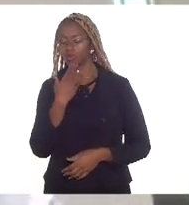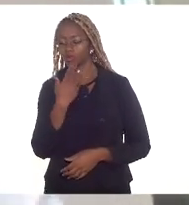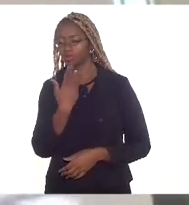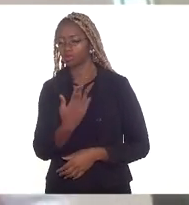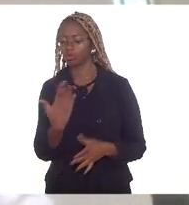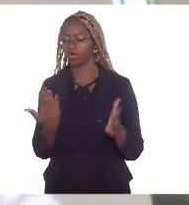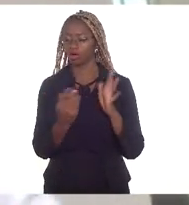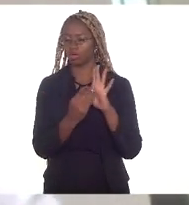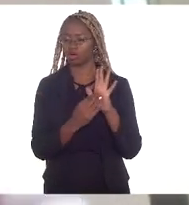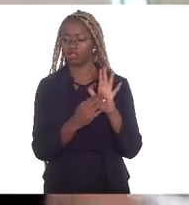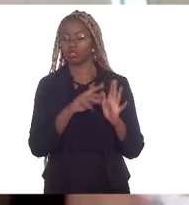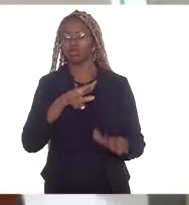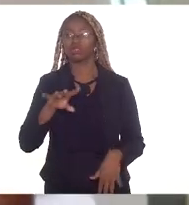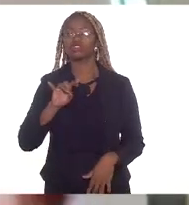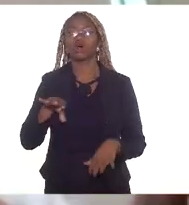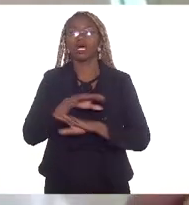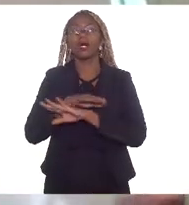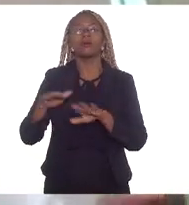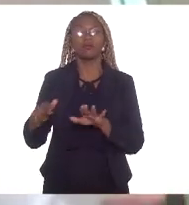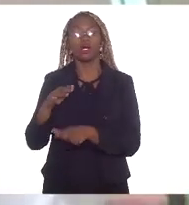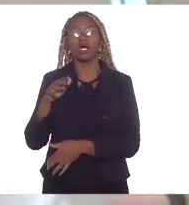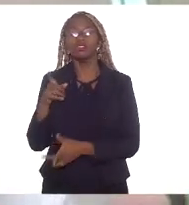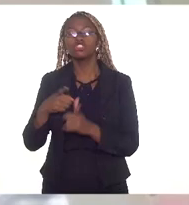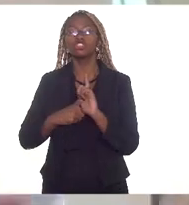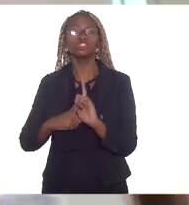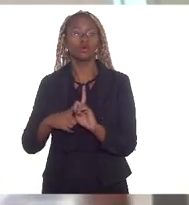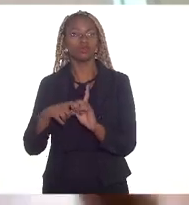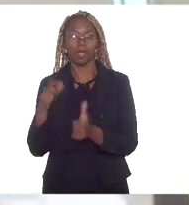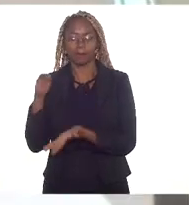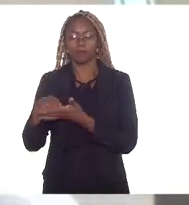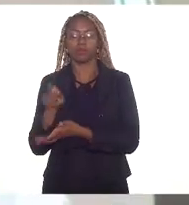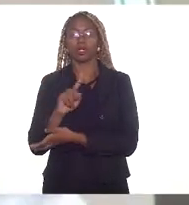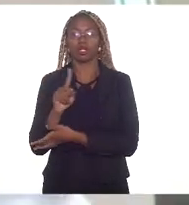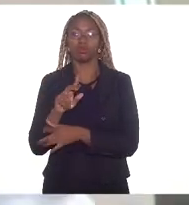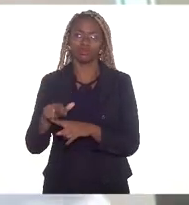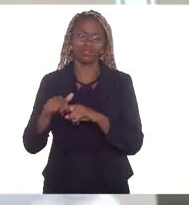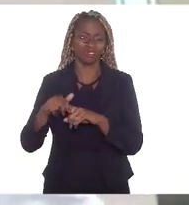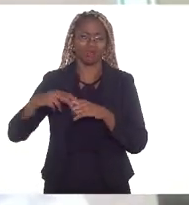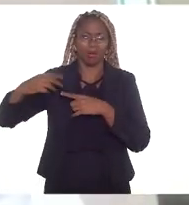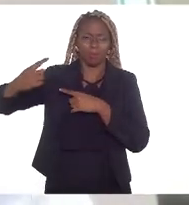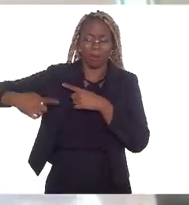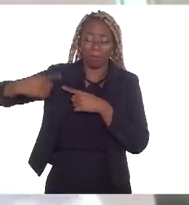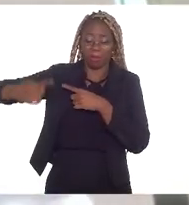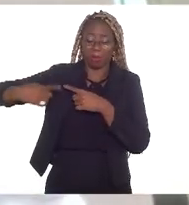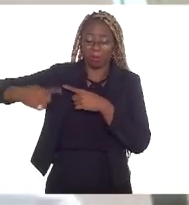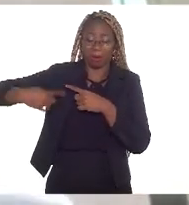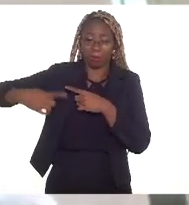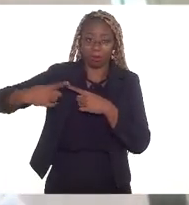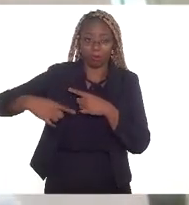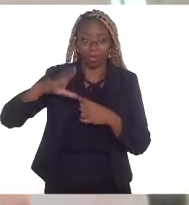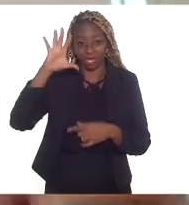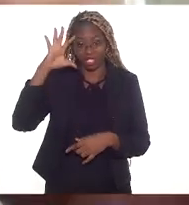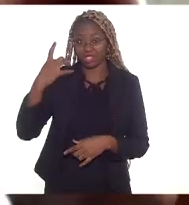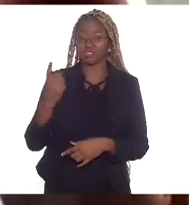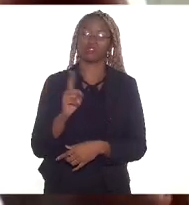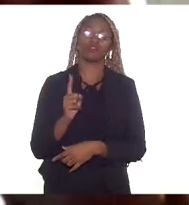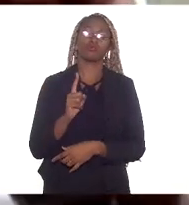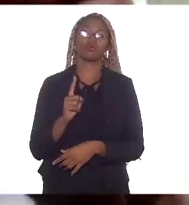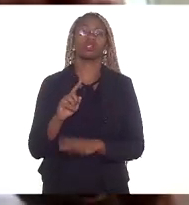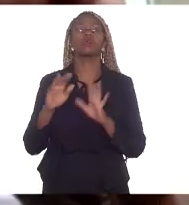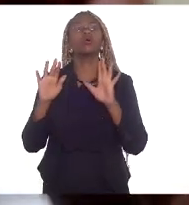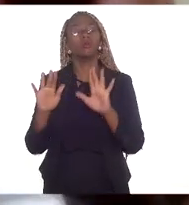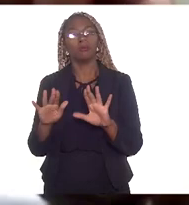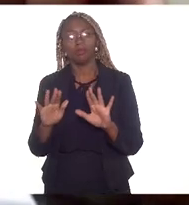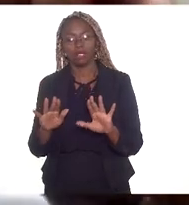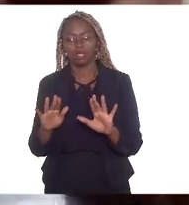não simplesmente suspender a dívida e nunca mais pagar, porque se acaba gerando uma bola de neve que a gente não consegue depois dar conta. O que nós pedimos